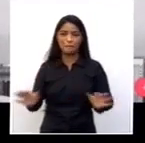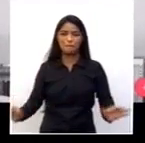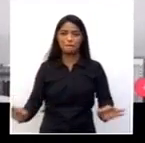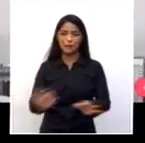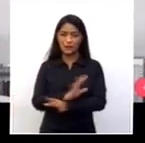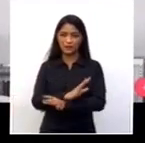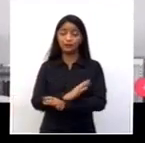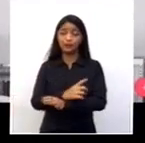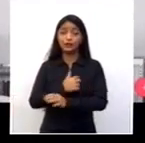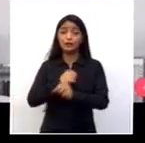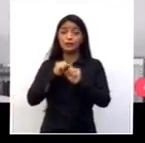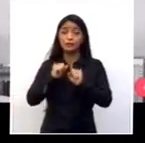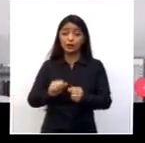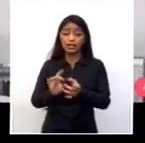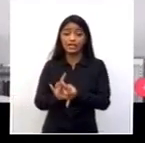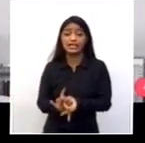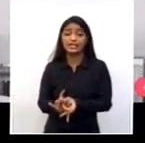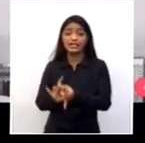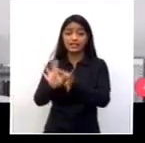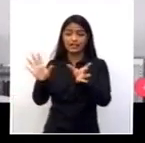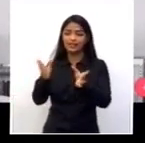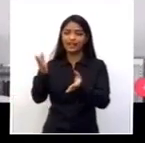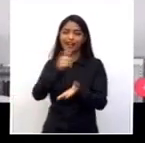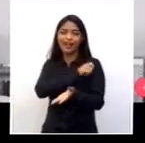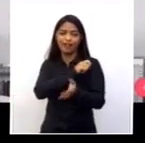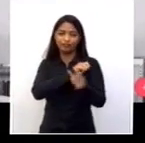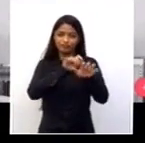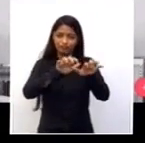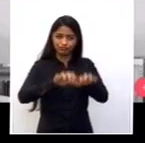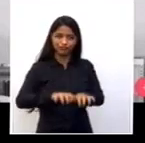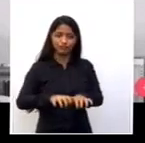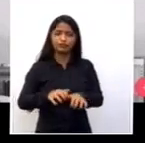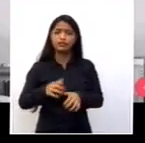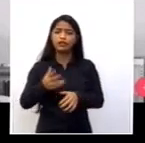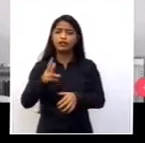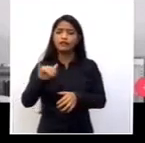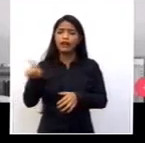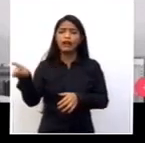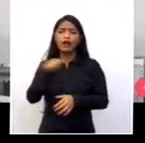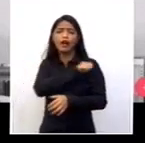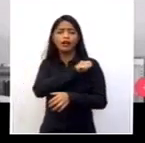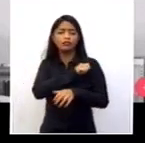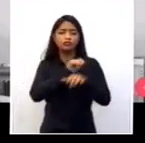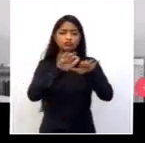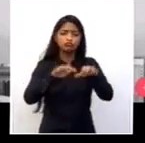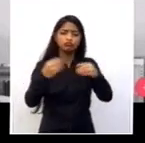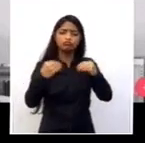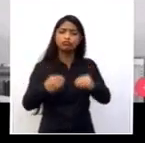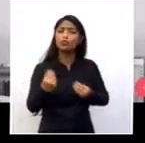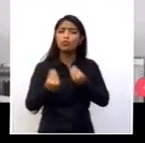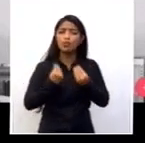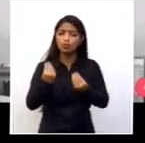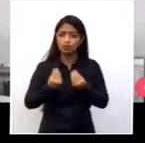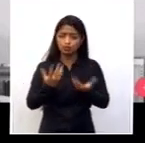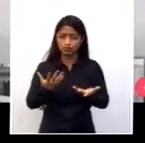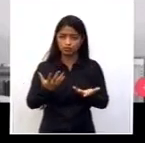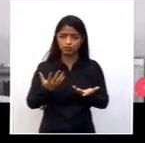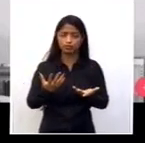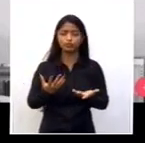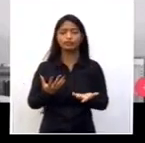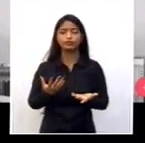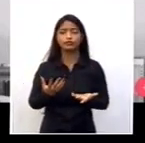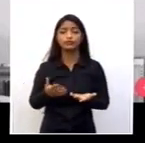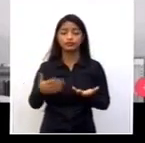para publicar. Como que os alunos agora vão fazer para publicar nesse mural? Tá vendo que ele está vazio, né? Como que meu aluno faz para